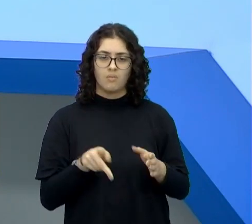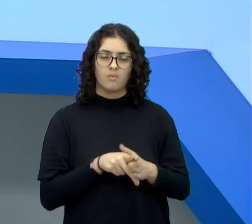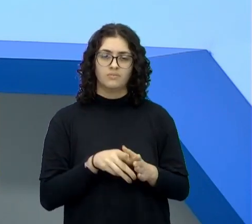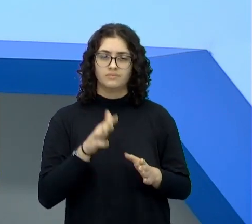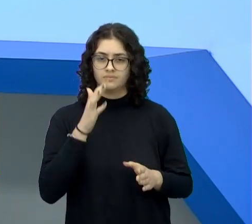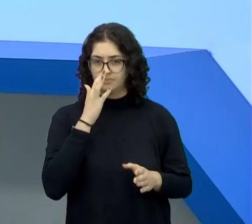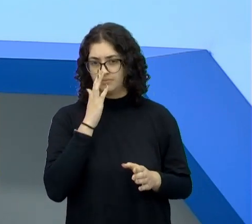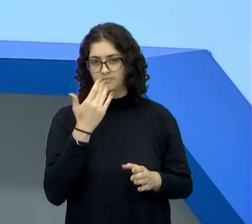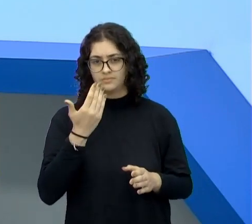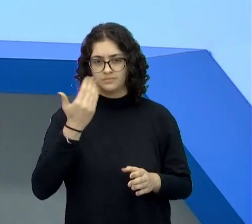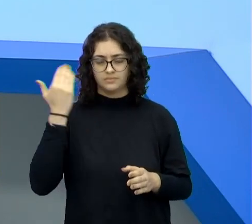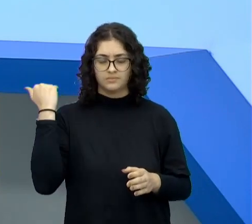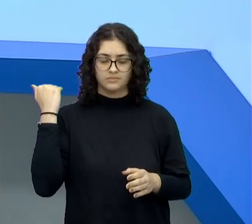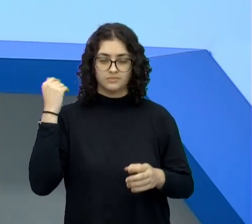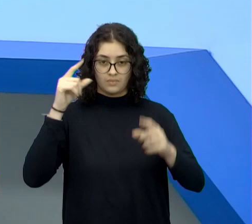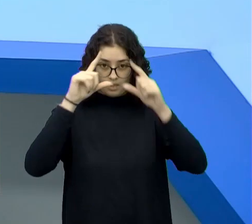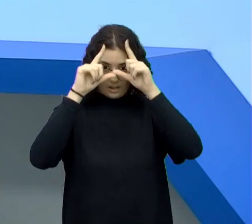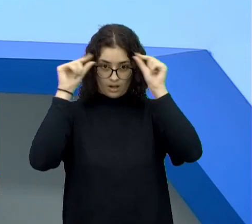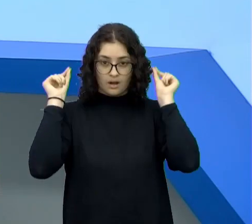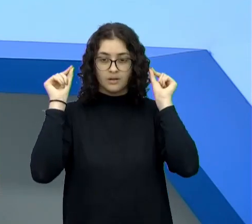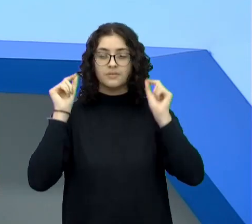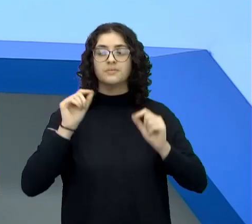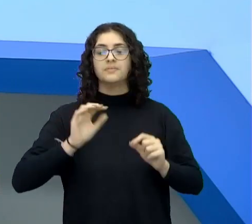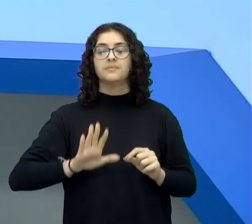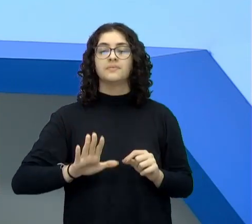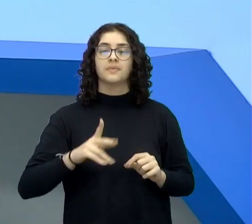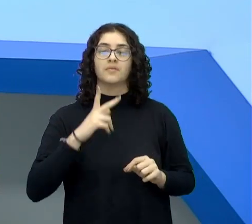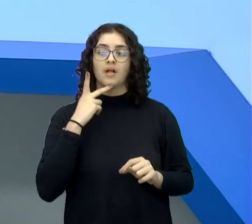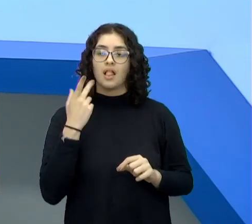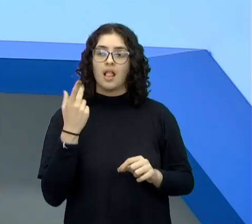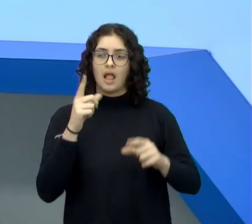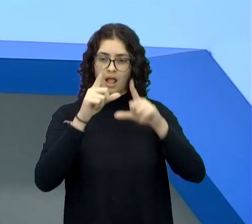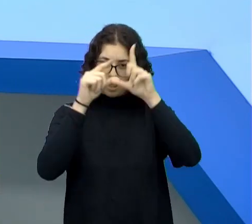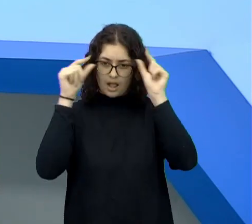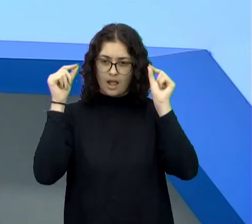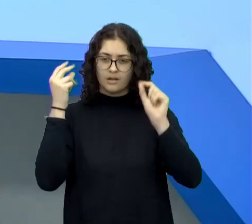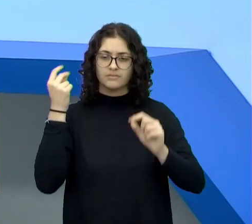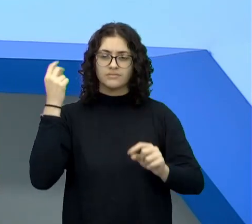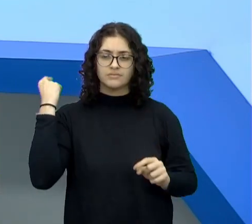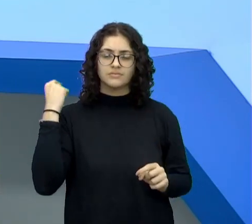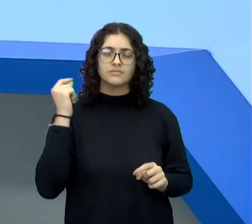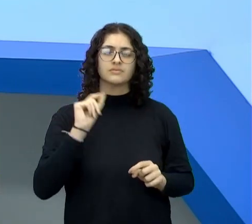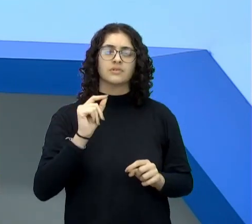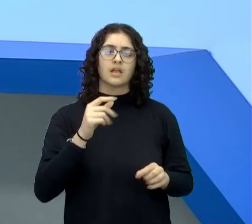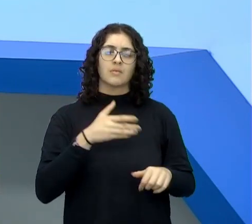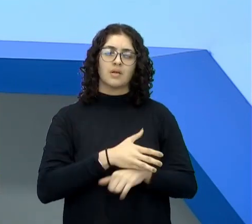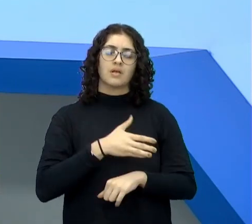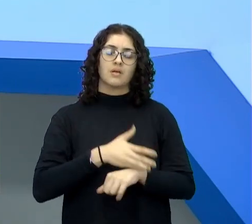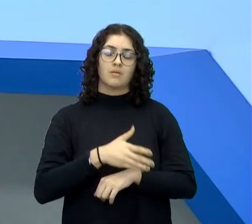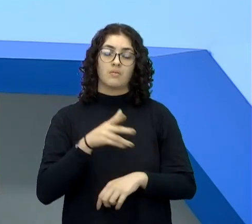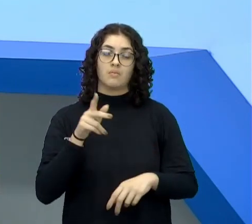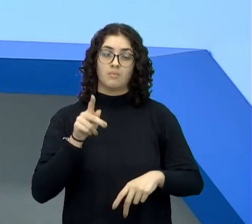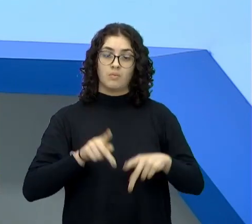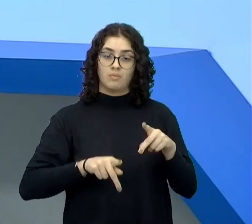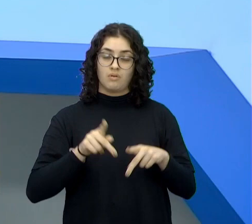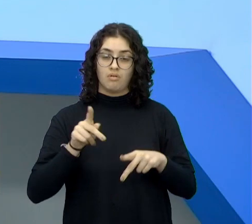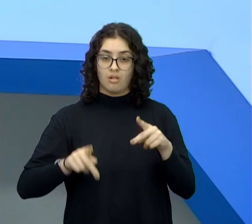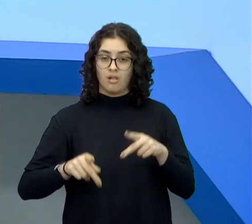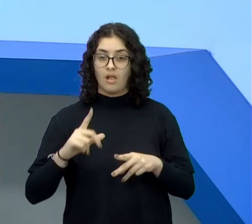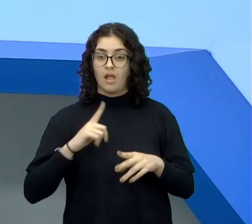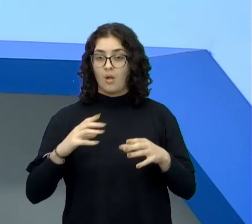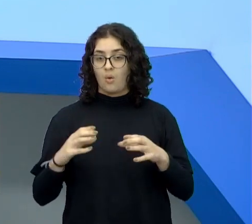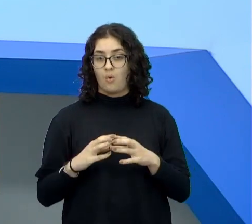lá na Grécia Antiga. Então, quando a gente fala de Grécia Antiga, por exemplo, a participação popular ela vai ser específica